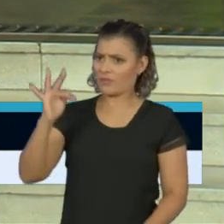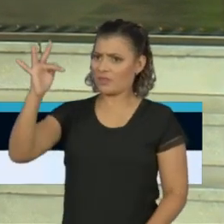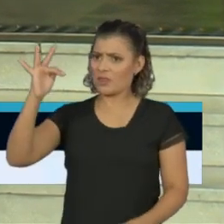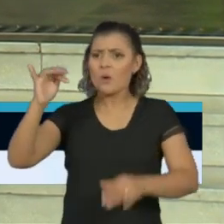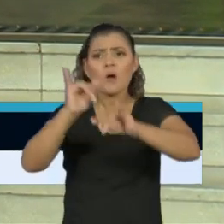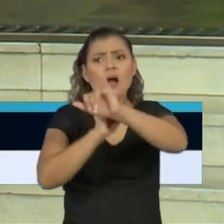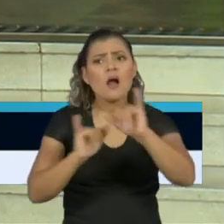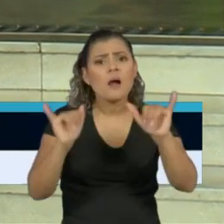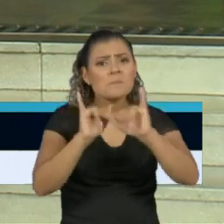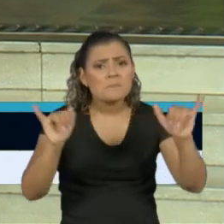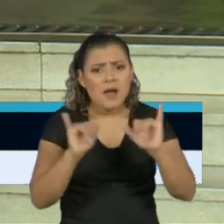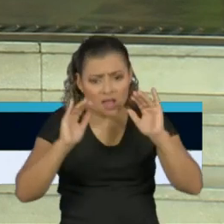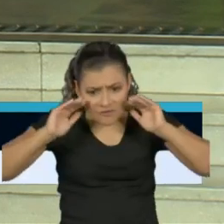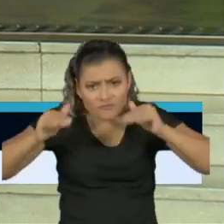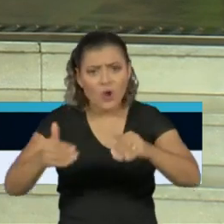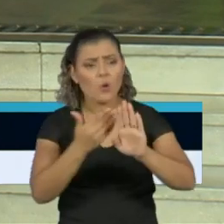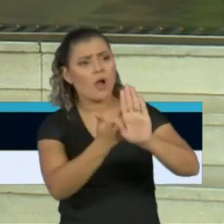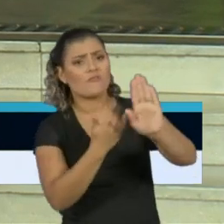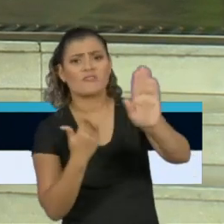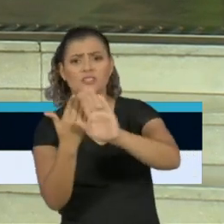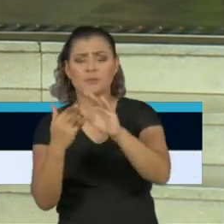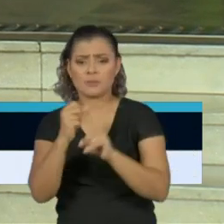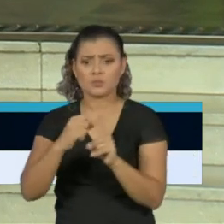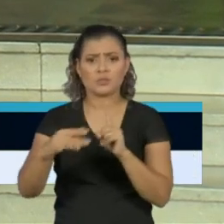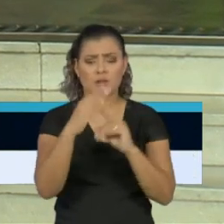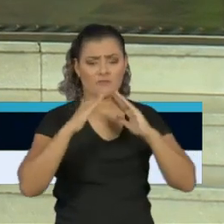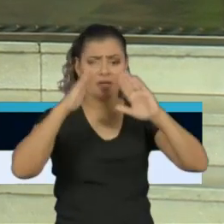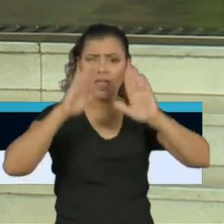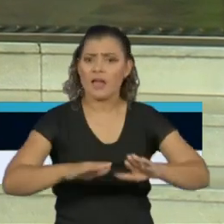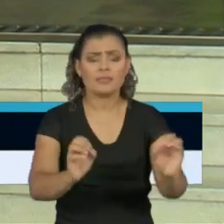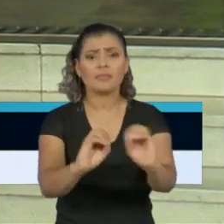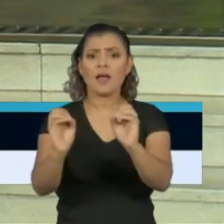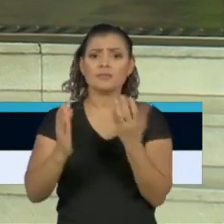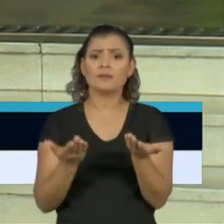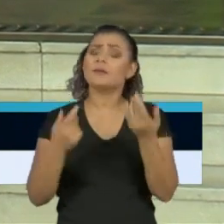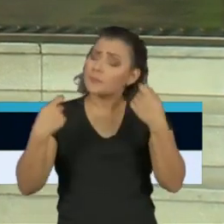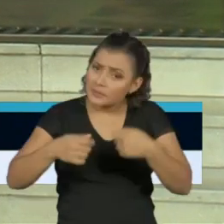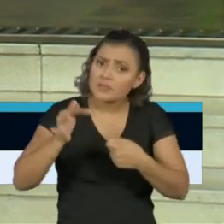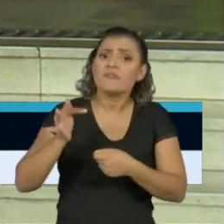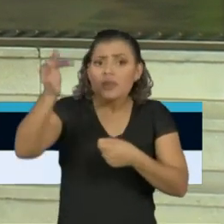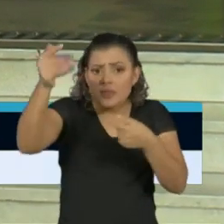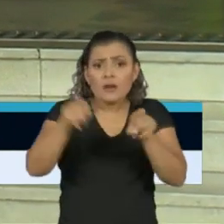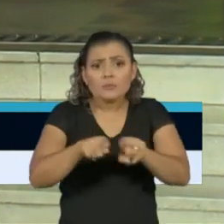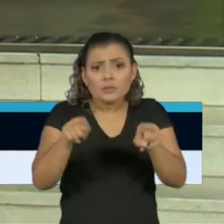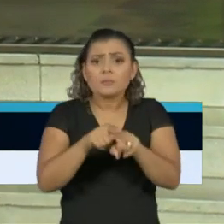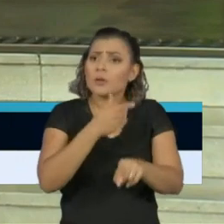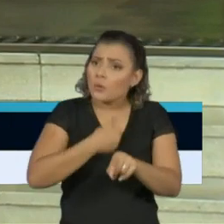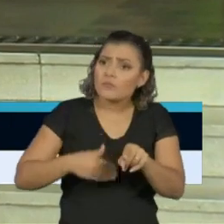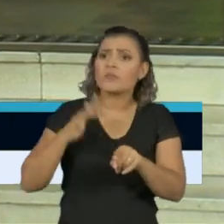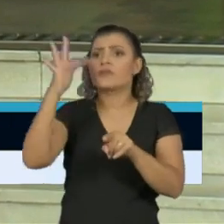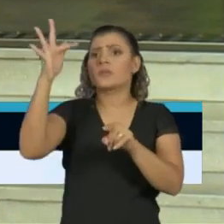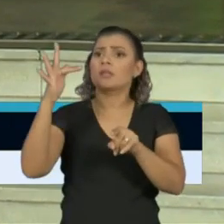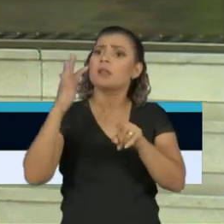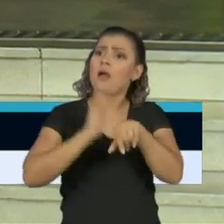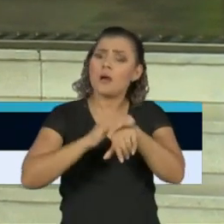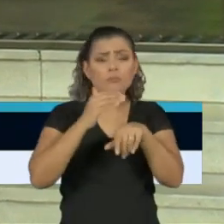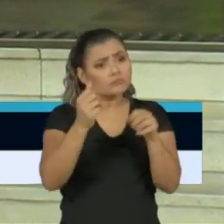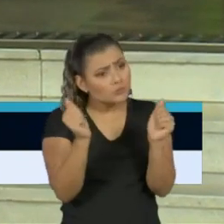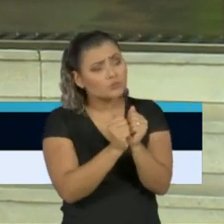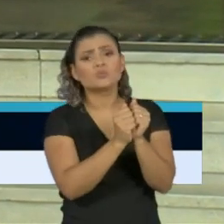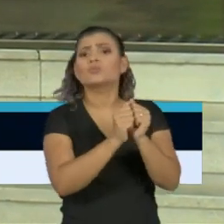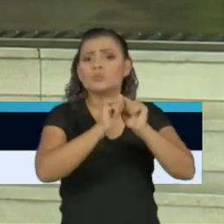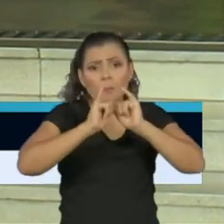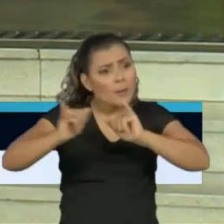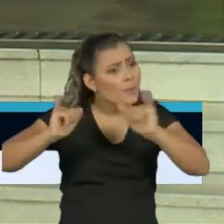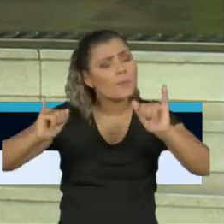campanha dedicada ao afastamento social. Seria óbvio e seria razoável que o governo federal promovesse uma campanha